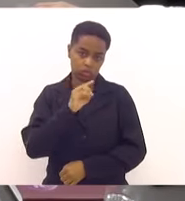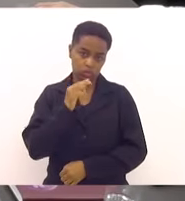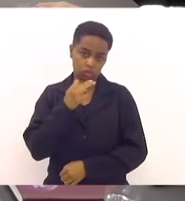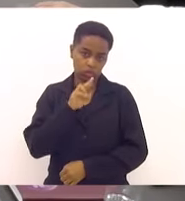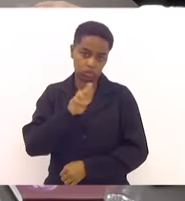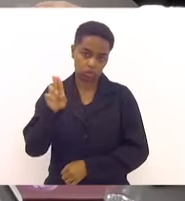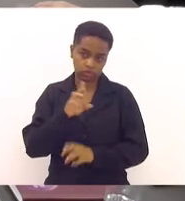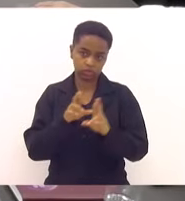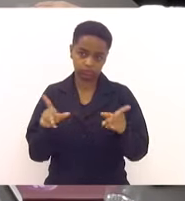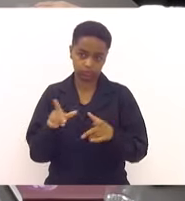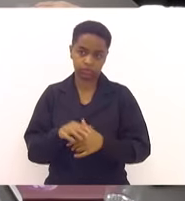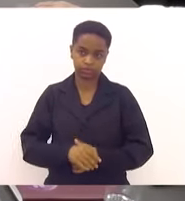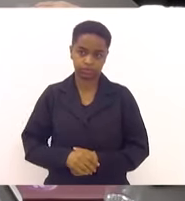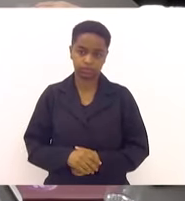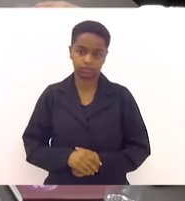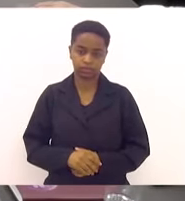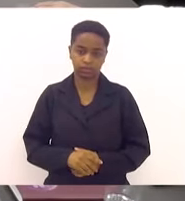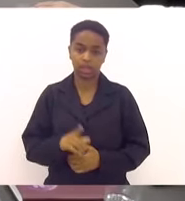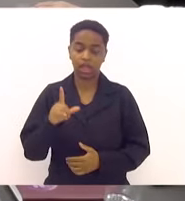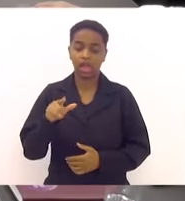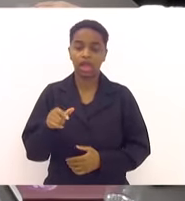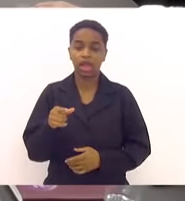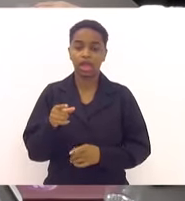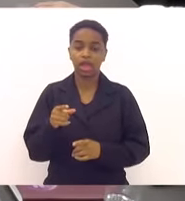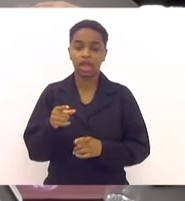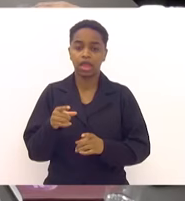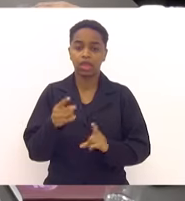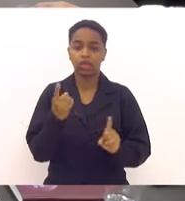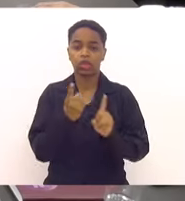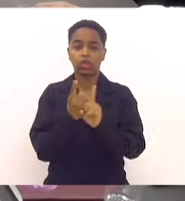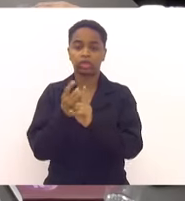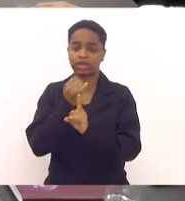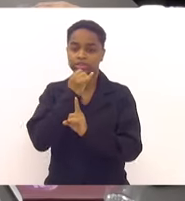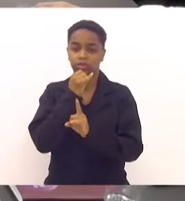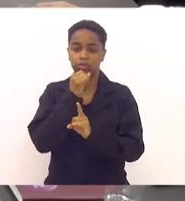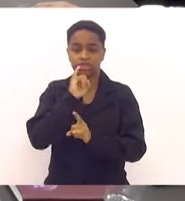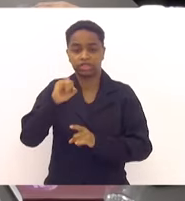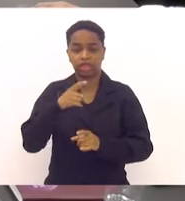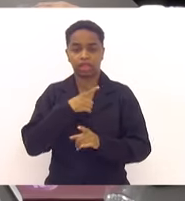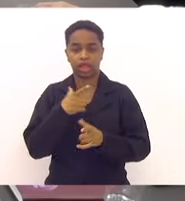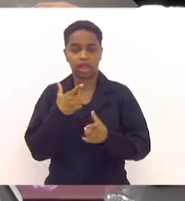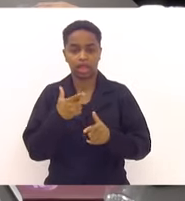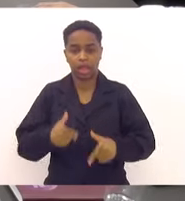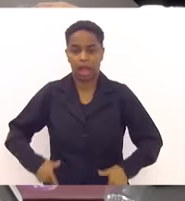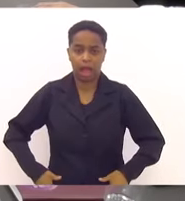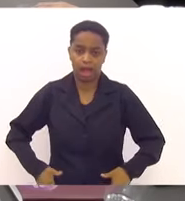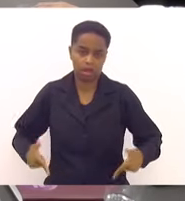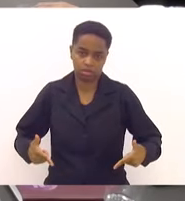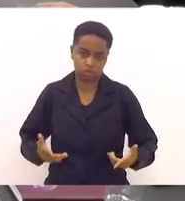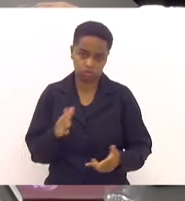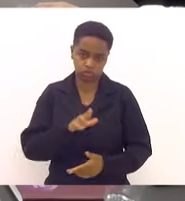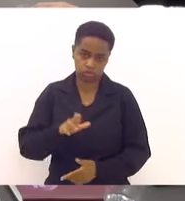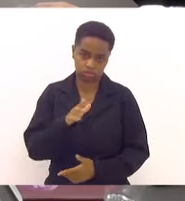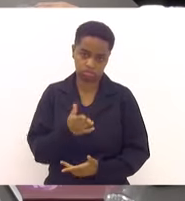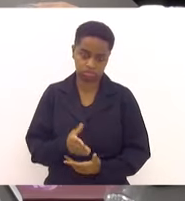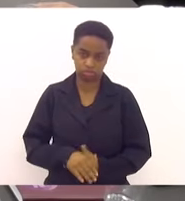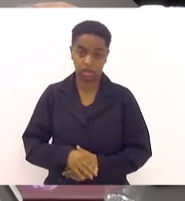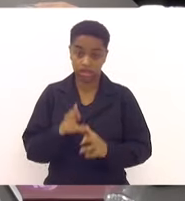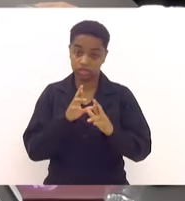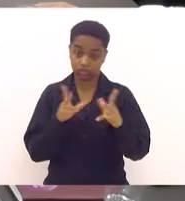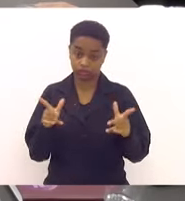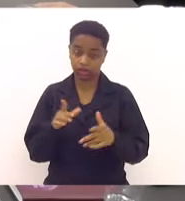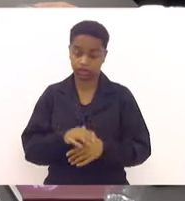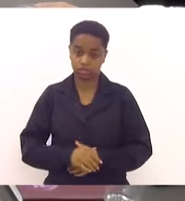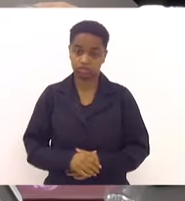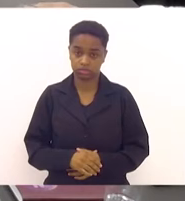tinha observado é raio-x mesmo, detector de metal para arma, talvez. É mais amplo aqui a hipótese. É, são coisas distintas, né? Um é para arma